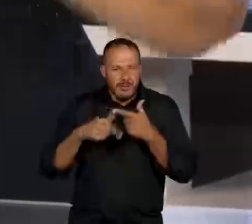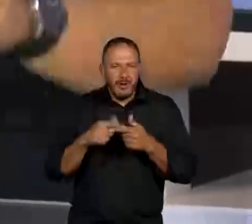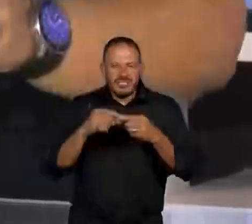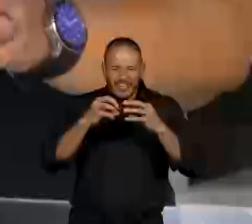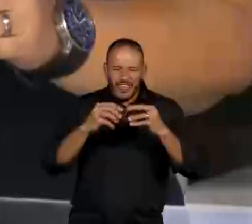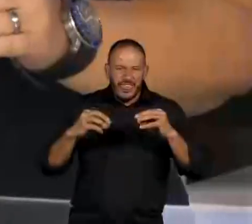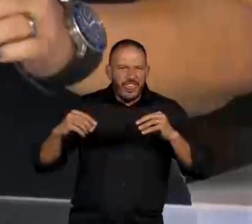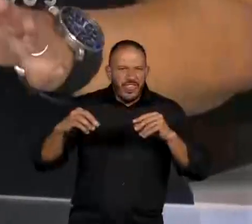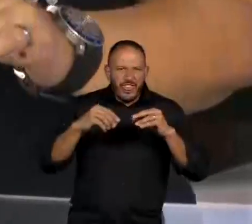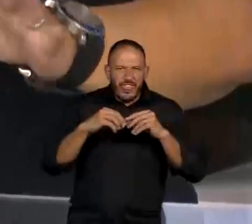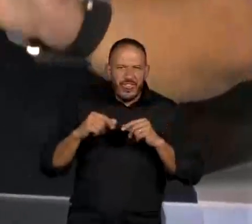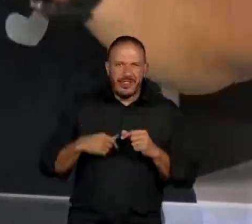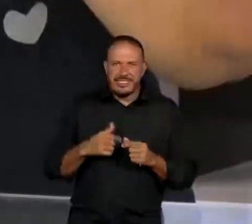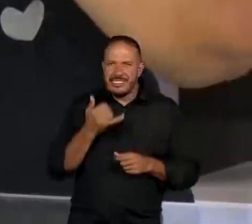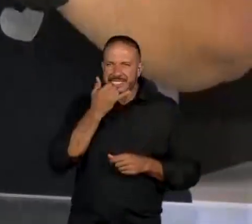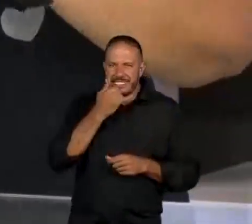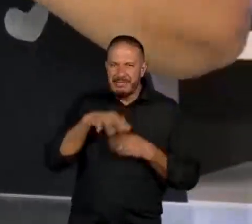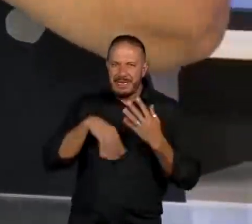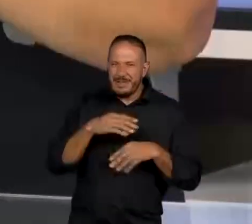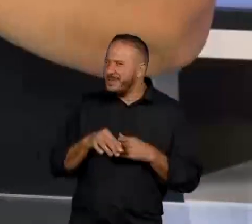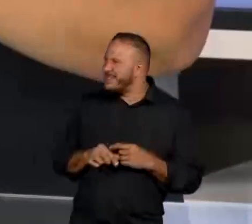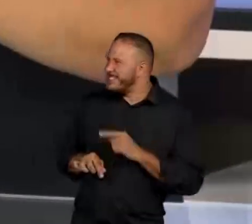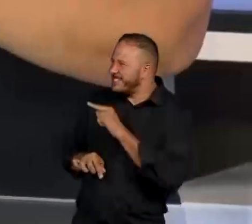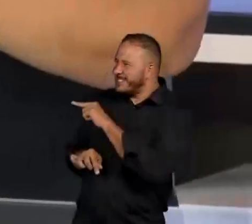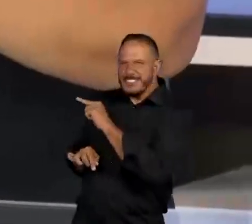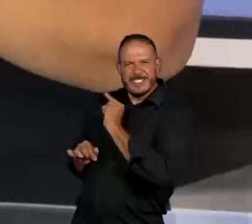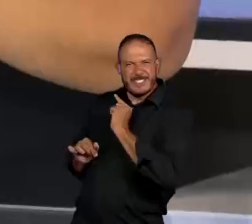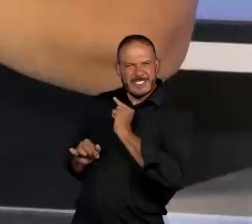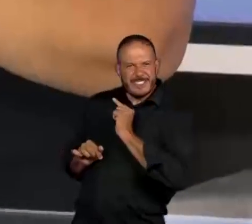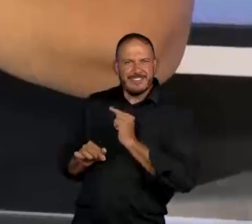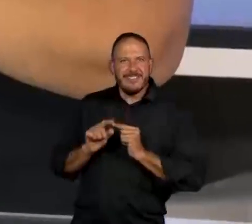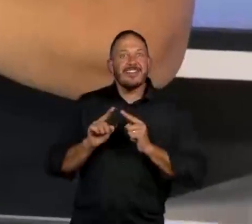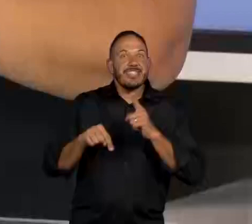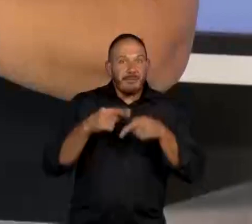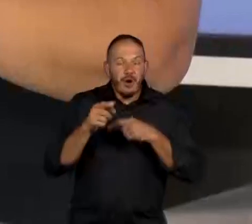Aí eu fazendo bagunça. E aí depois a gente coloca a terra.